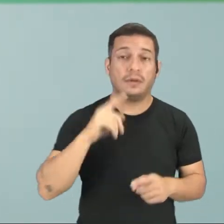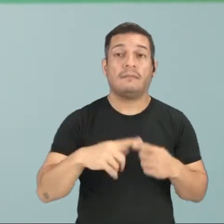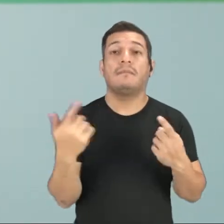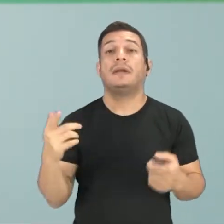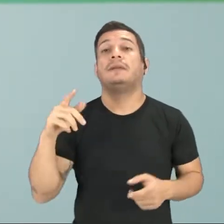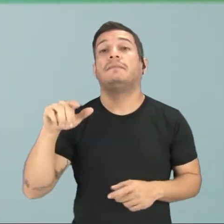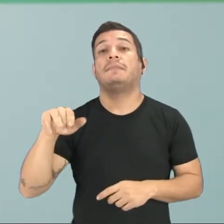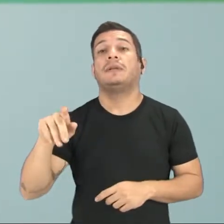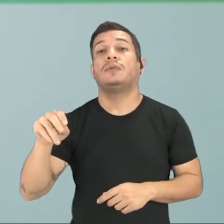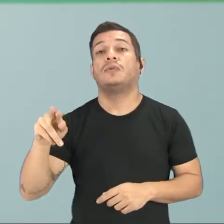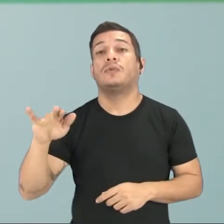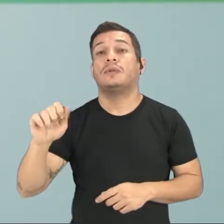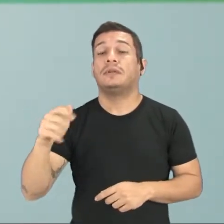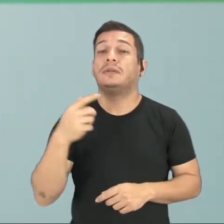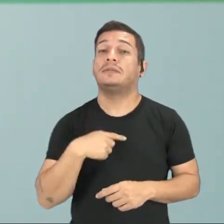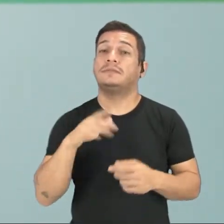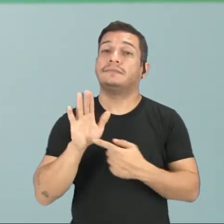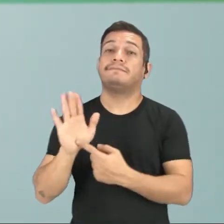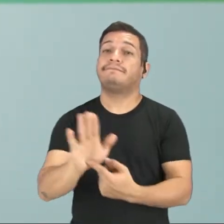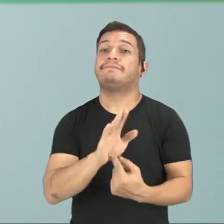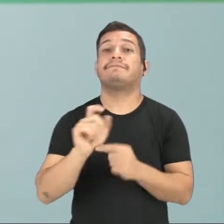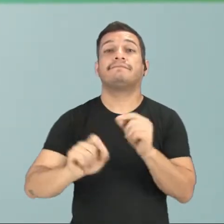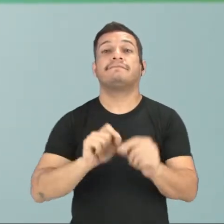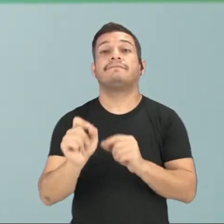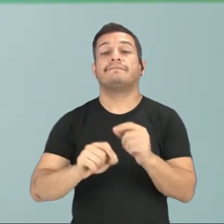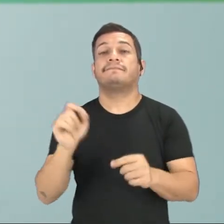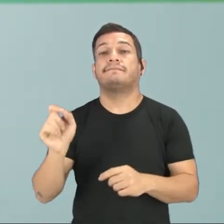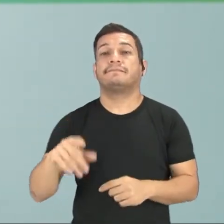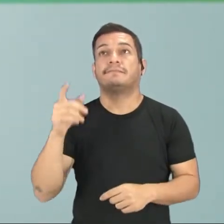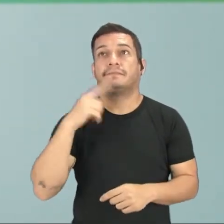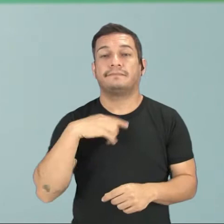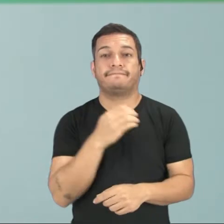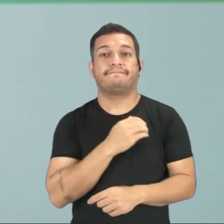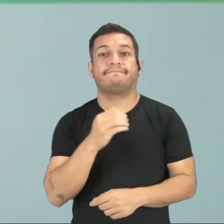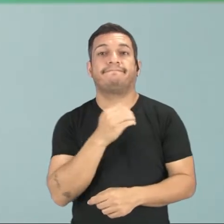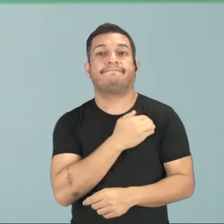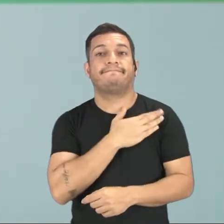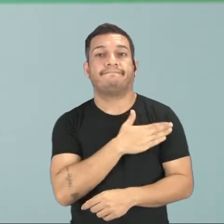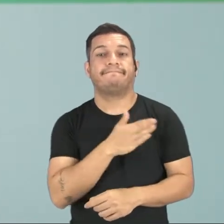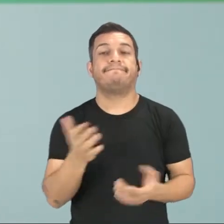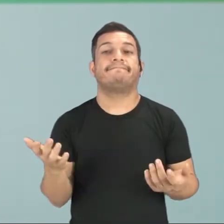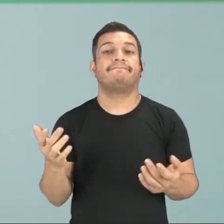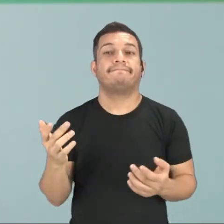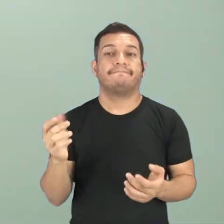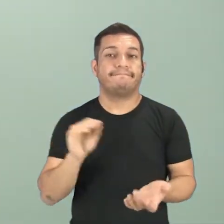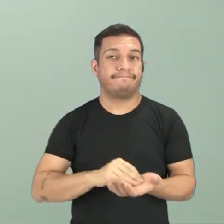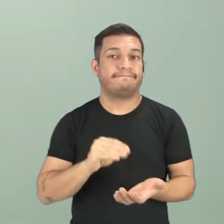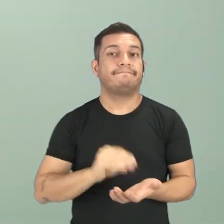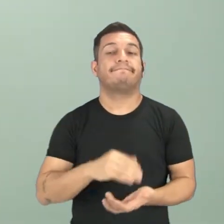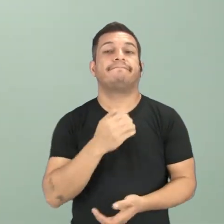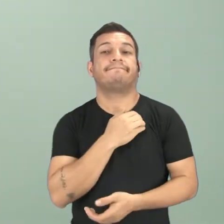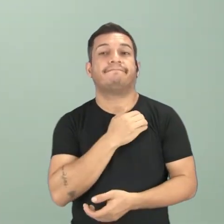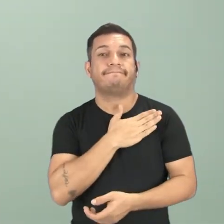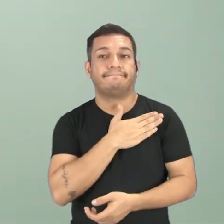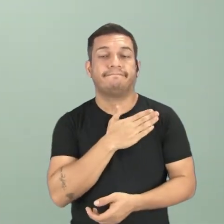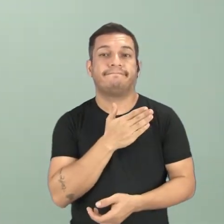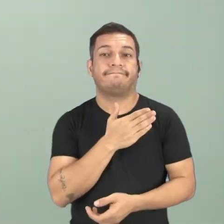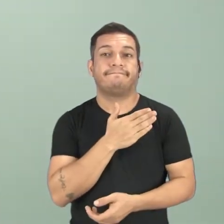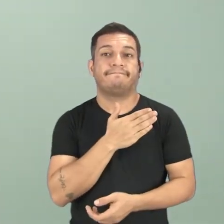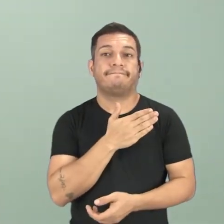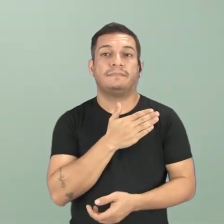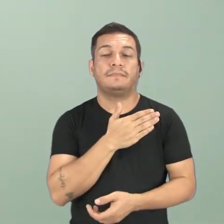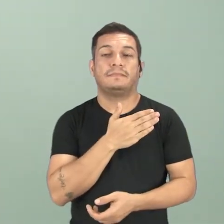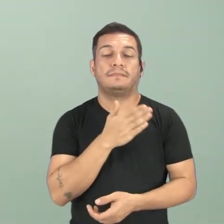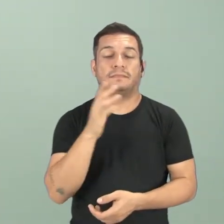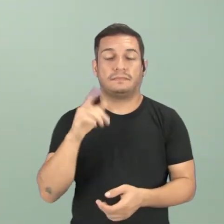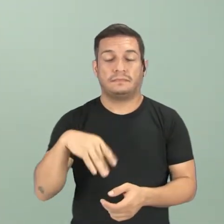no sentido de enfatizar a situação de exclusão social, negros, mulheres,